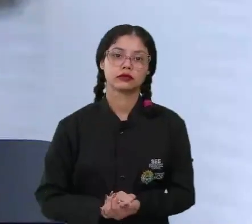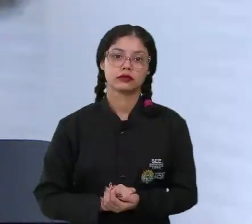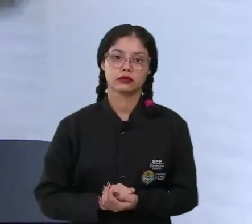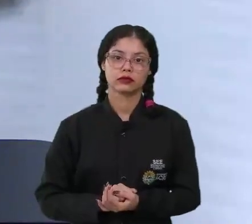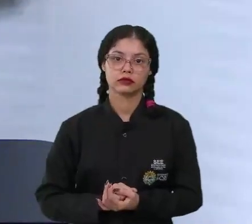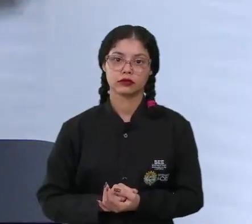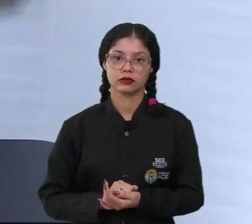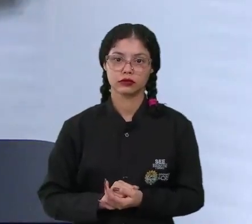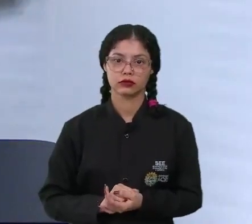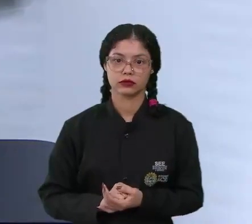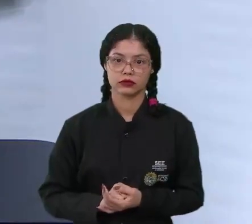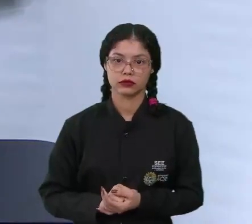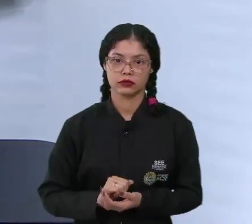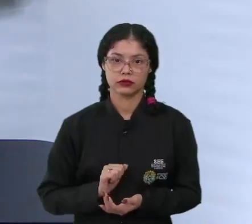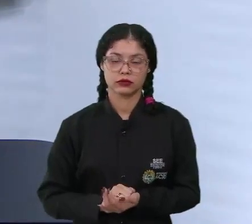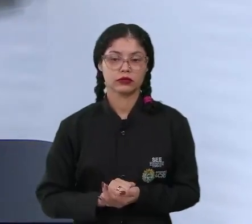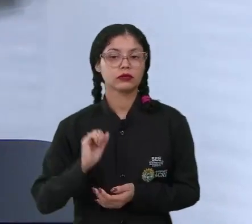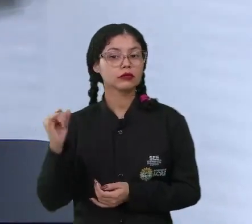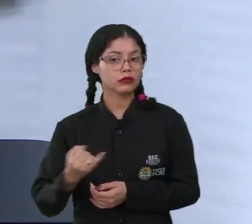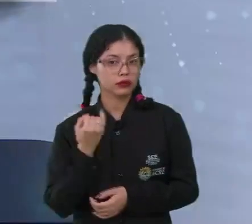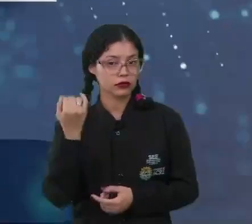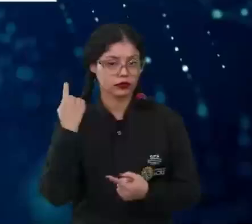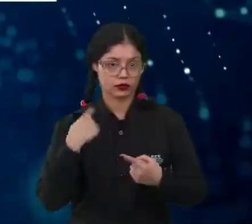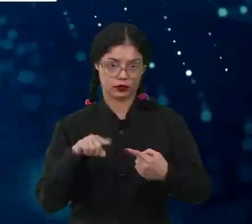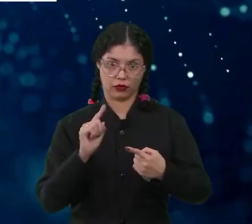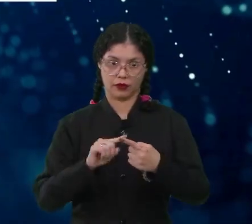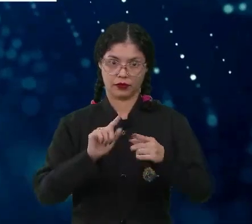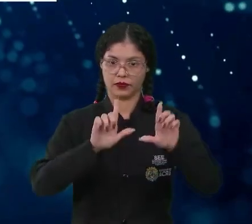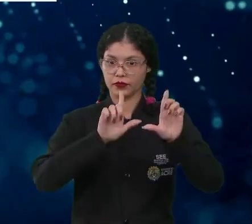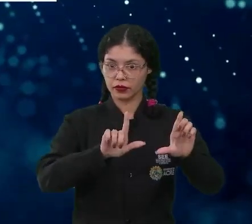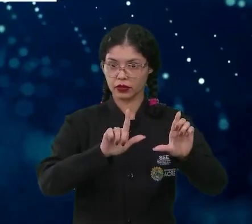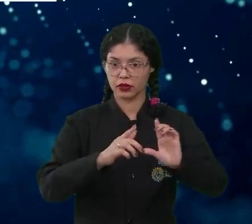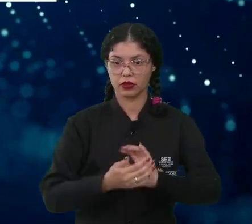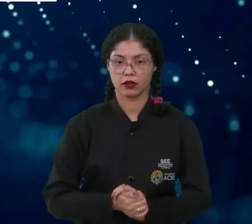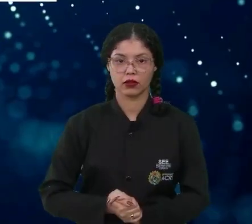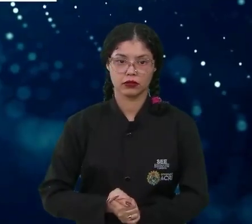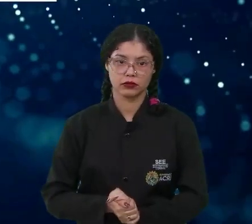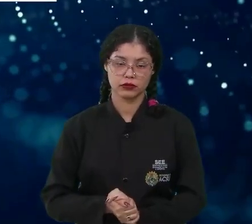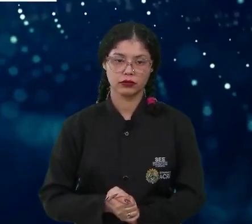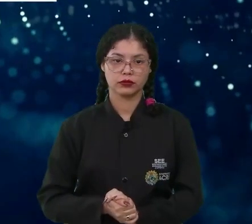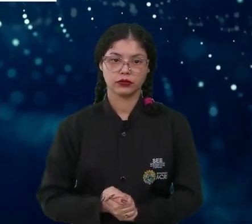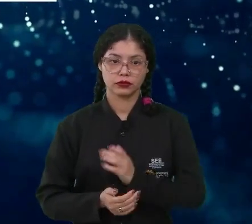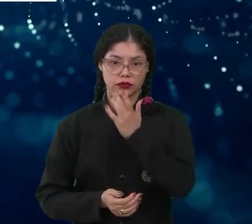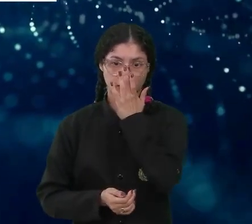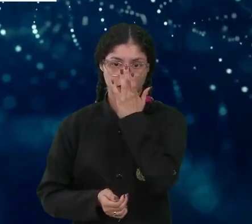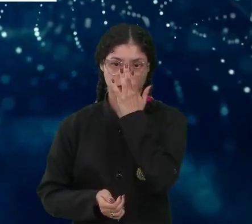da especialização. O primeiro quadro diz o seguinte: